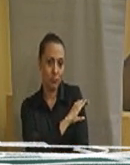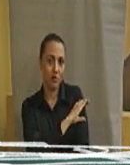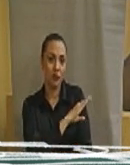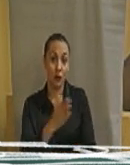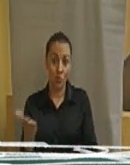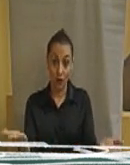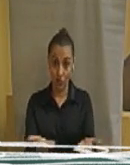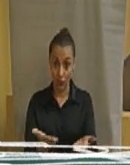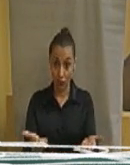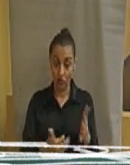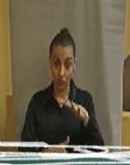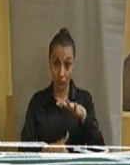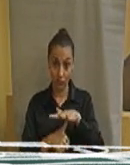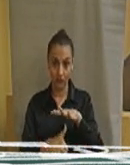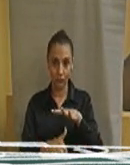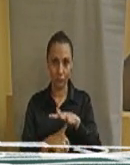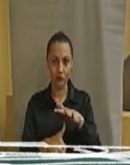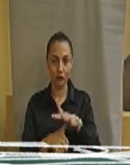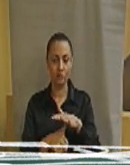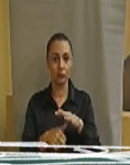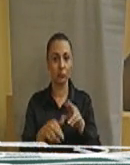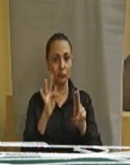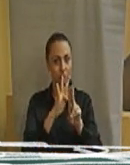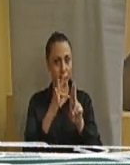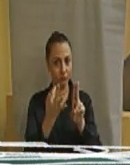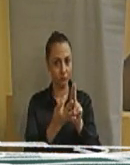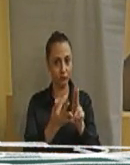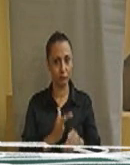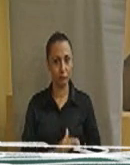eventualmente, sou reitora da UFGD.